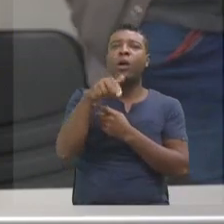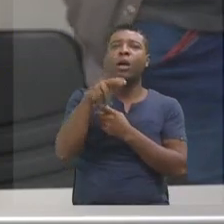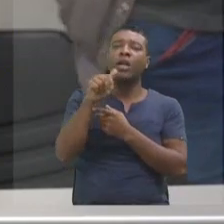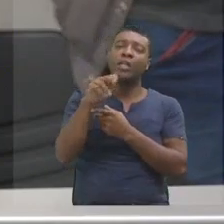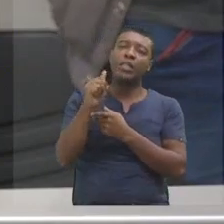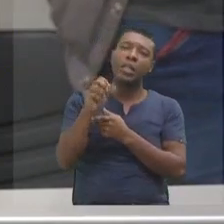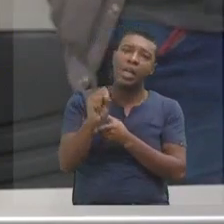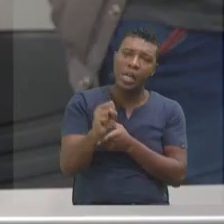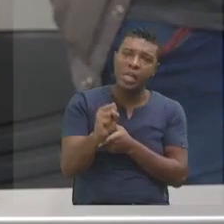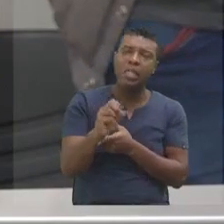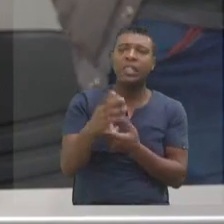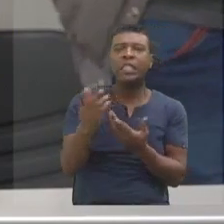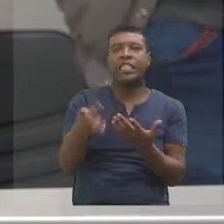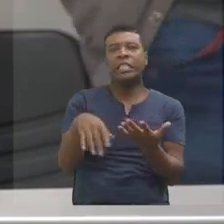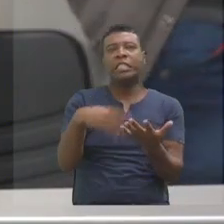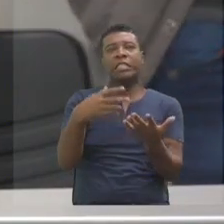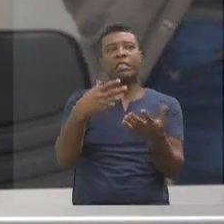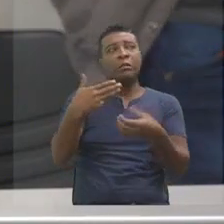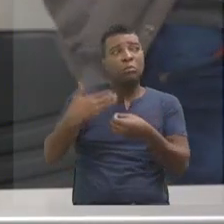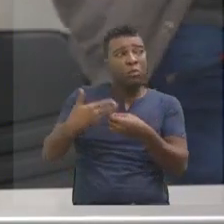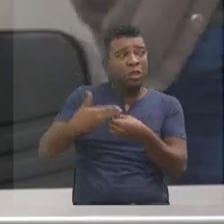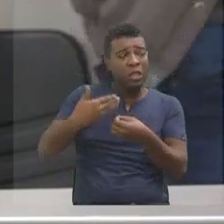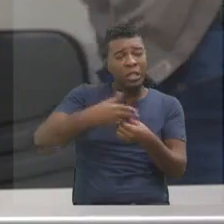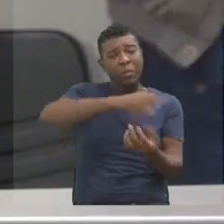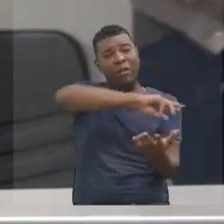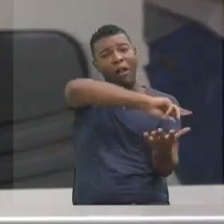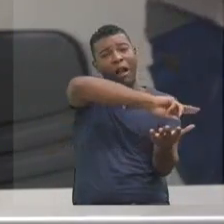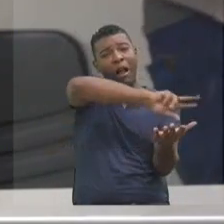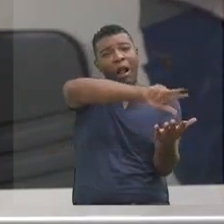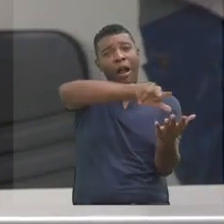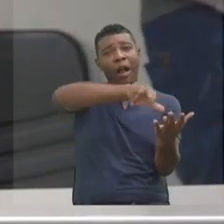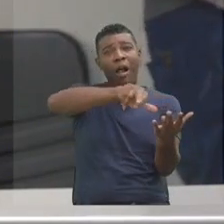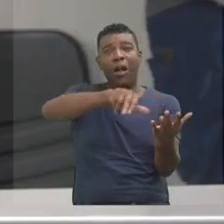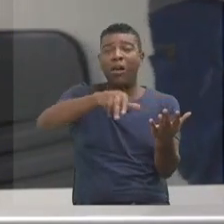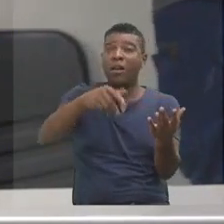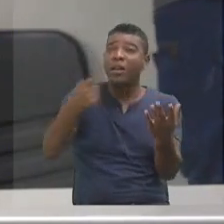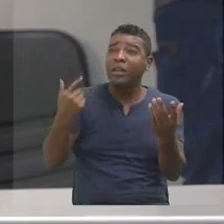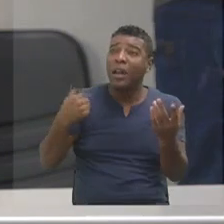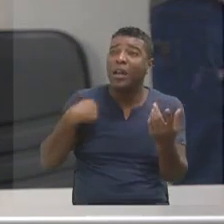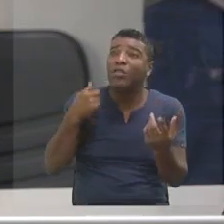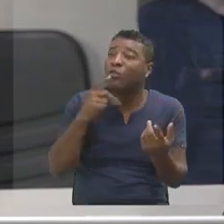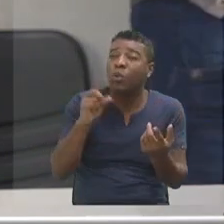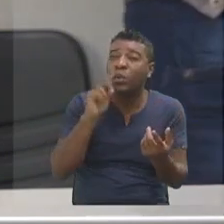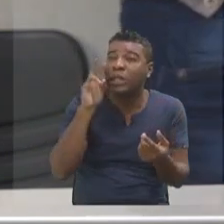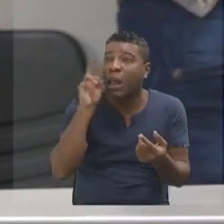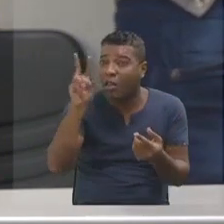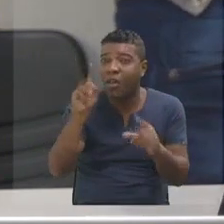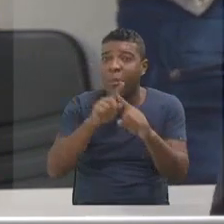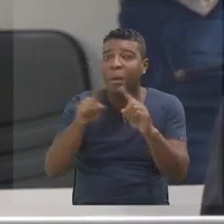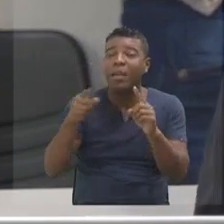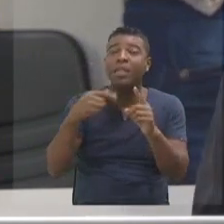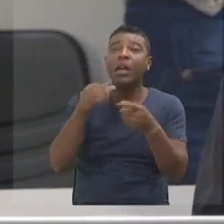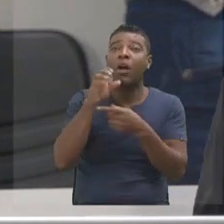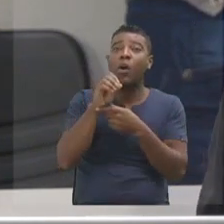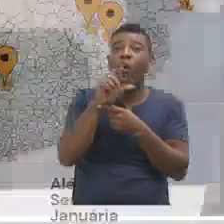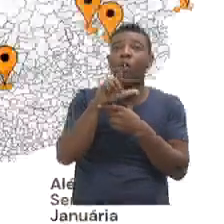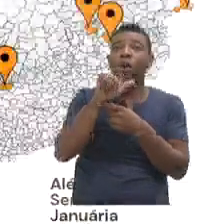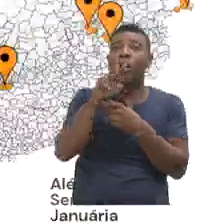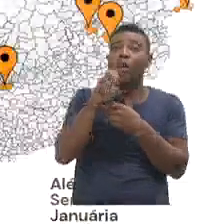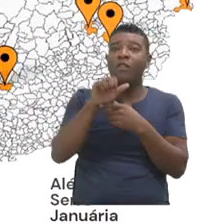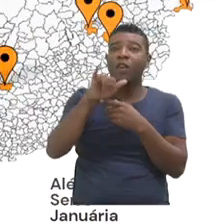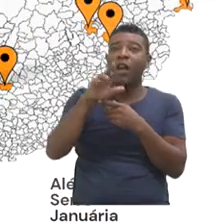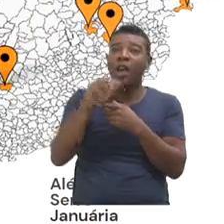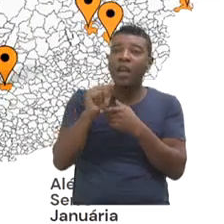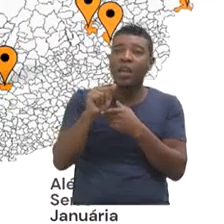municípios no estado que estão tá escrito ali ó Nem tô conseguindo enxergar mas esses Oliveira então esses